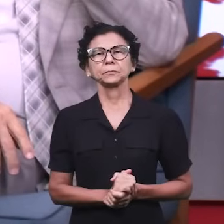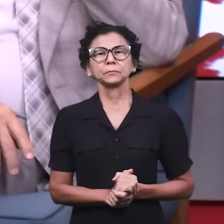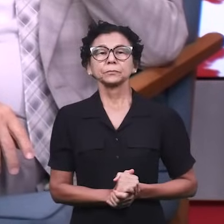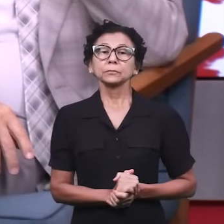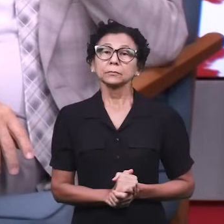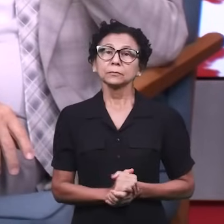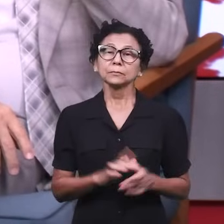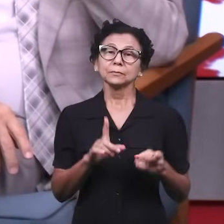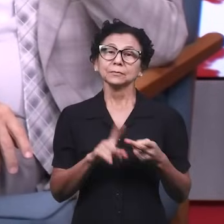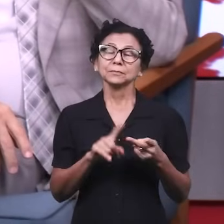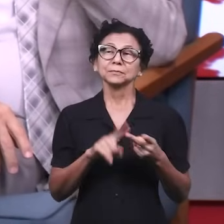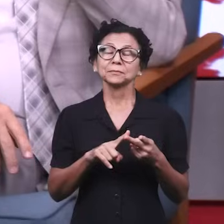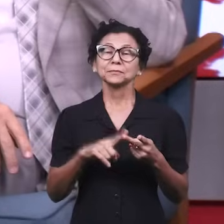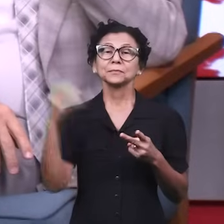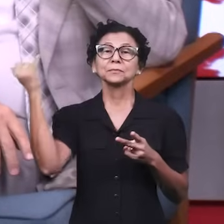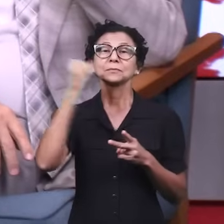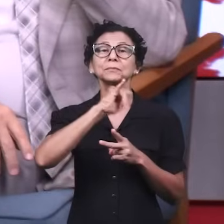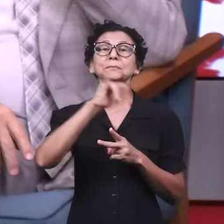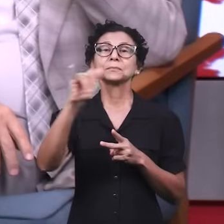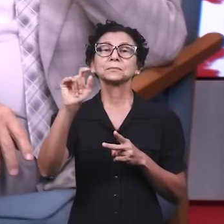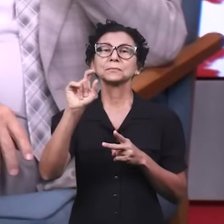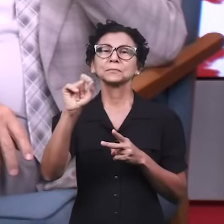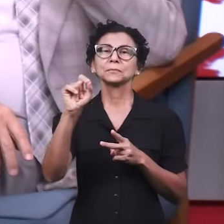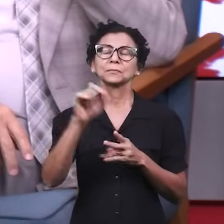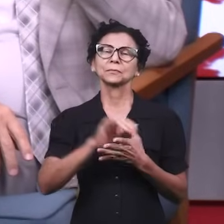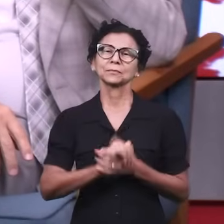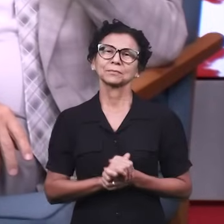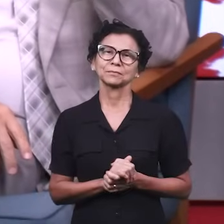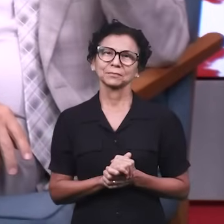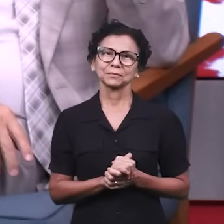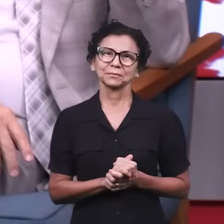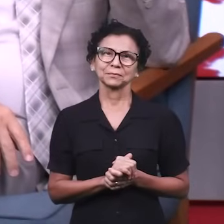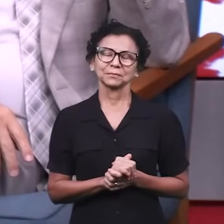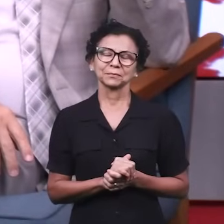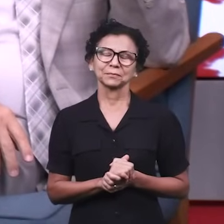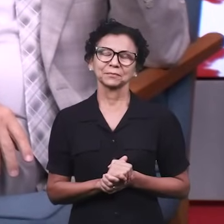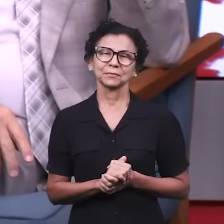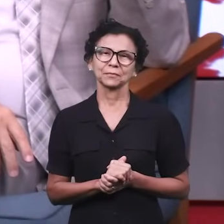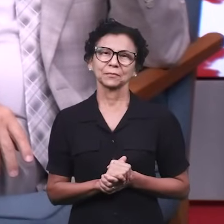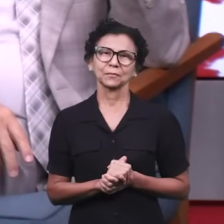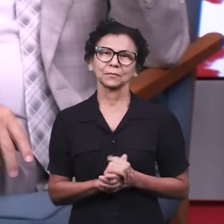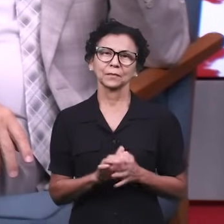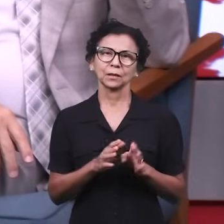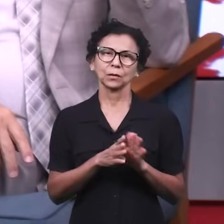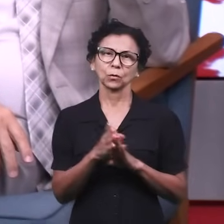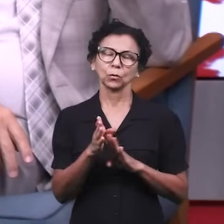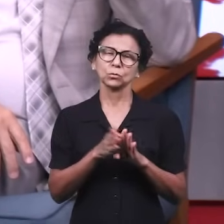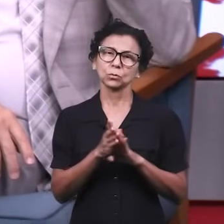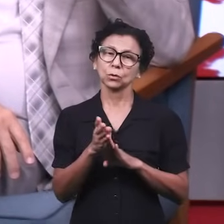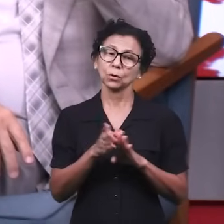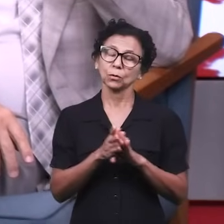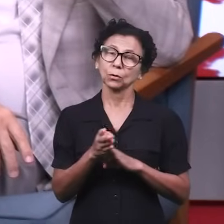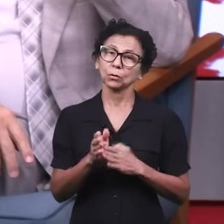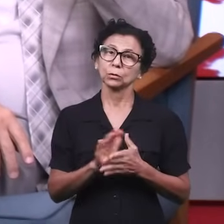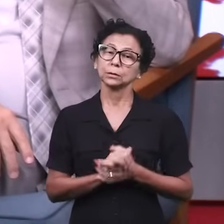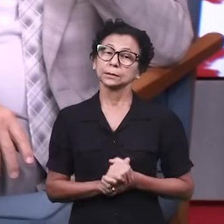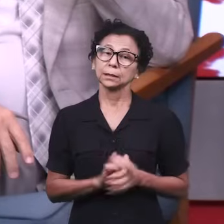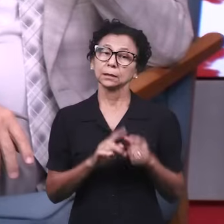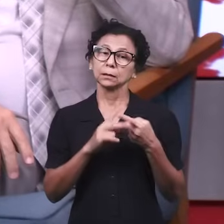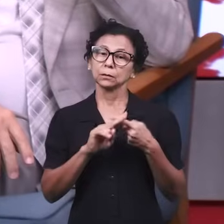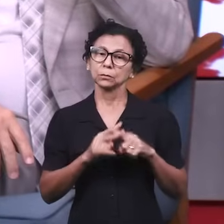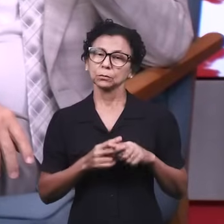profecia também exorta. Quando é que a profecia exorta? Quando ela nos